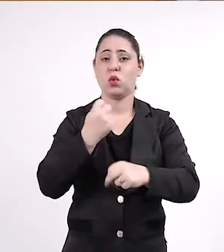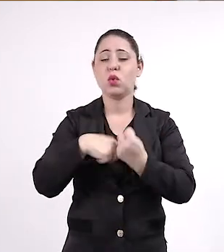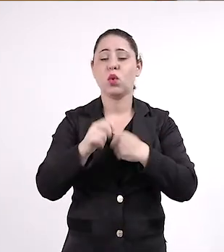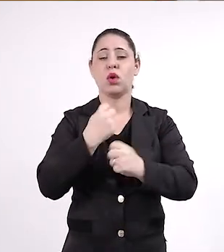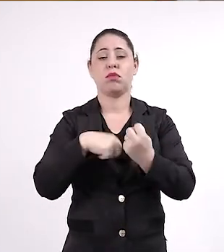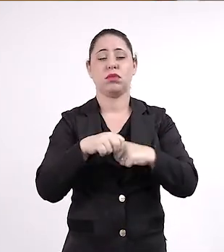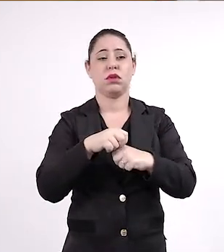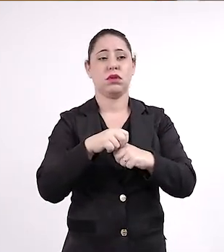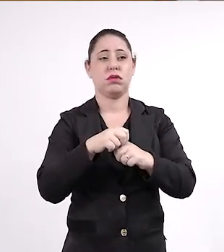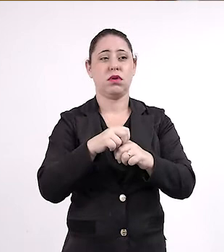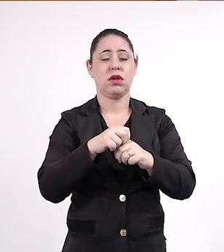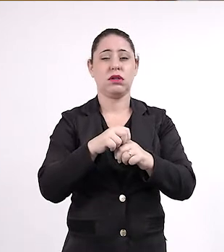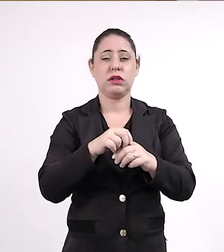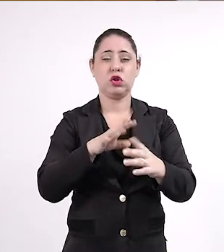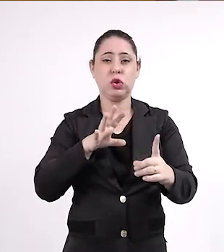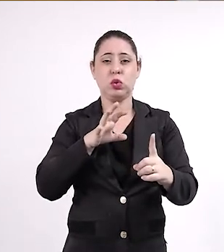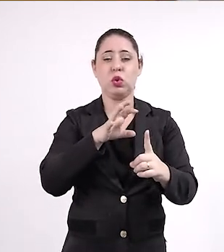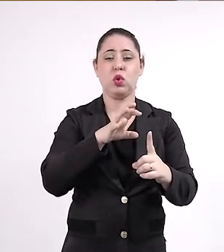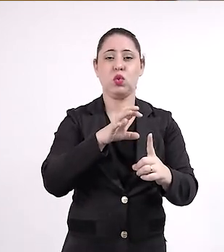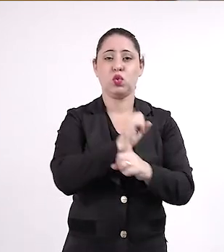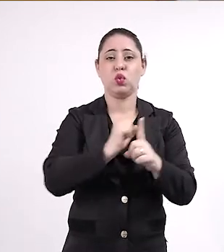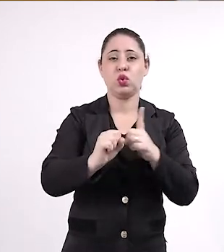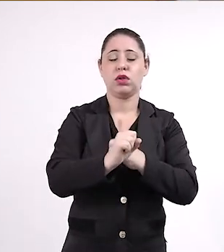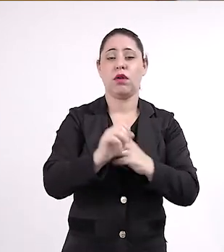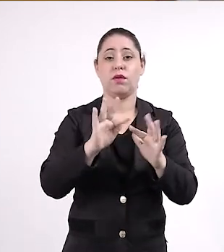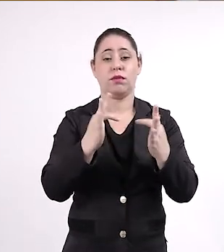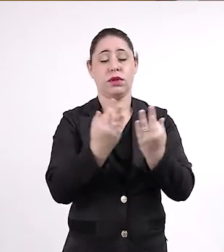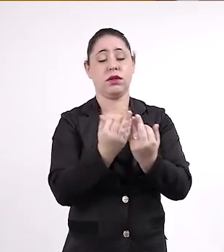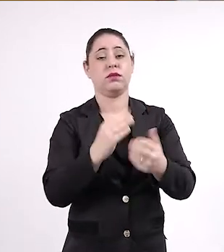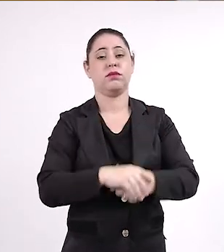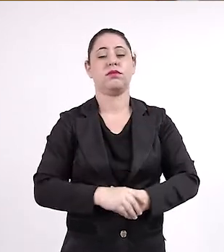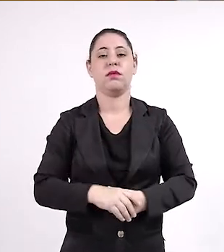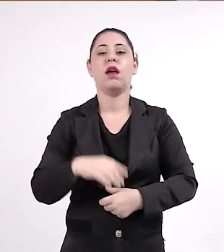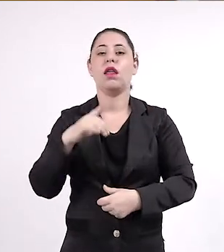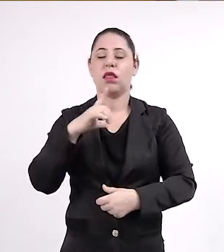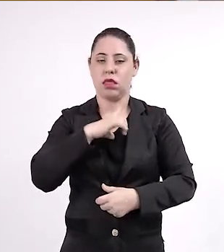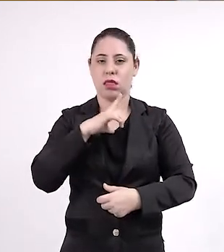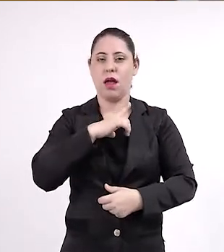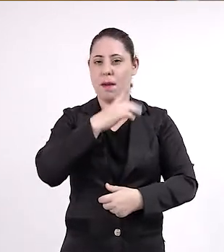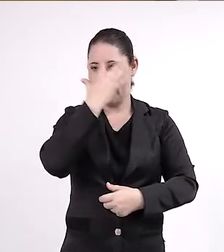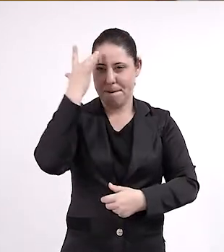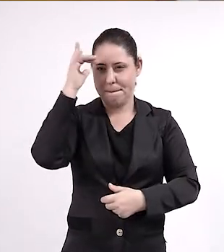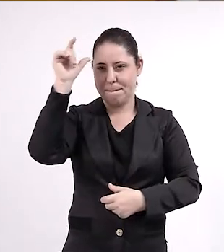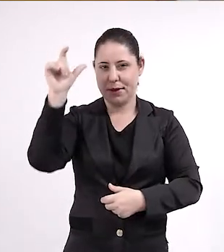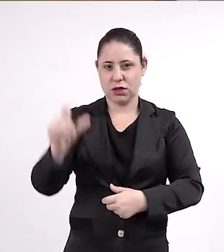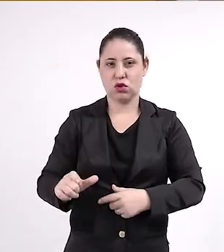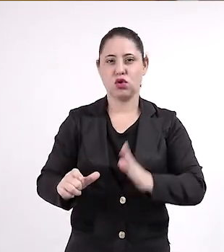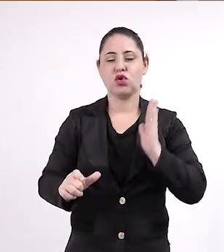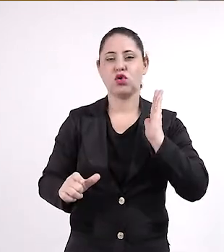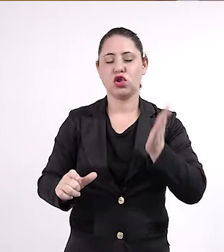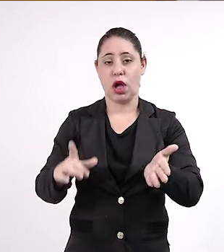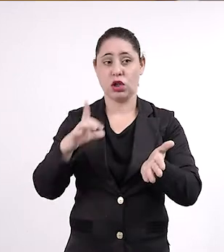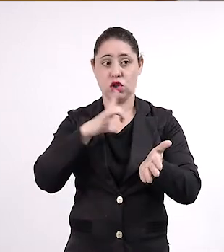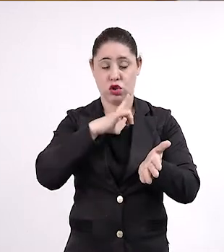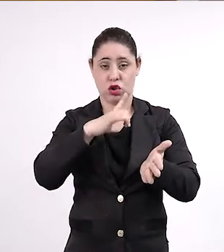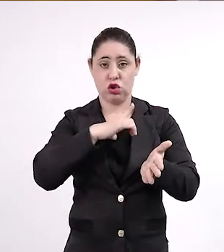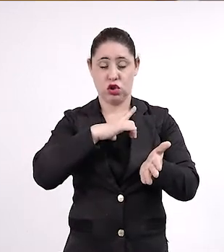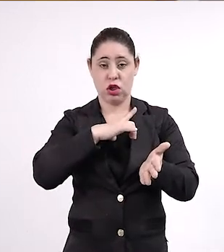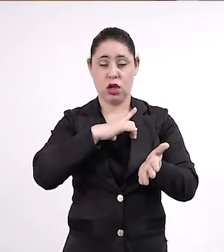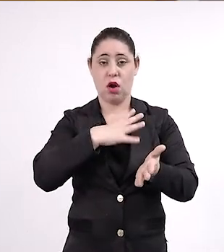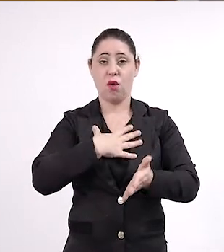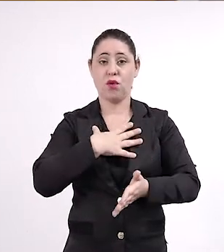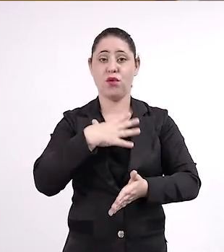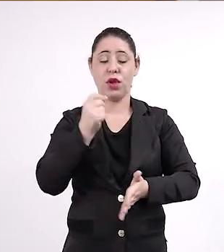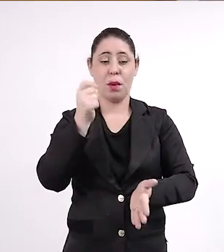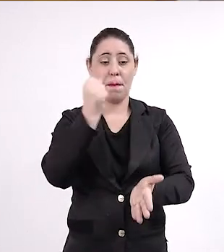nos aspectos sociais, familiares. Existe aquele genitor que já estava com a guarda do